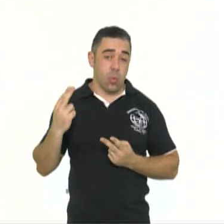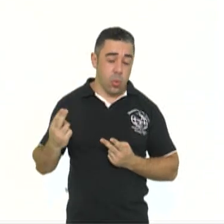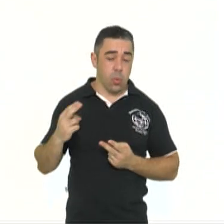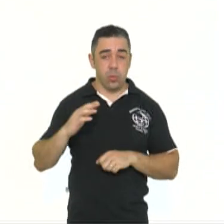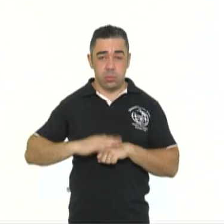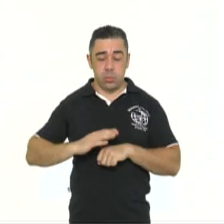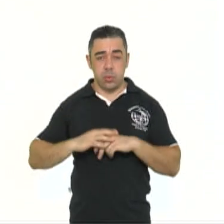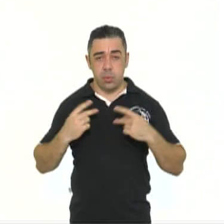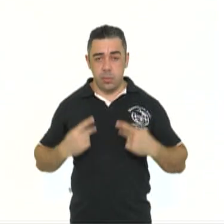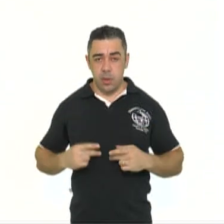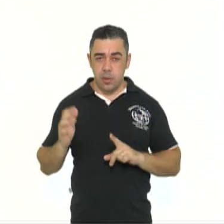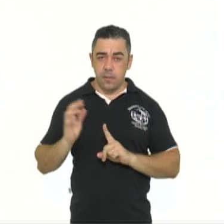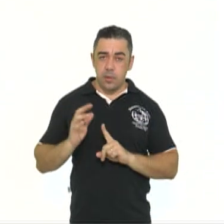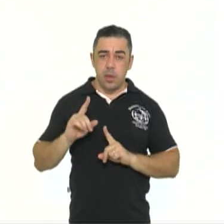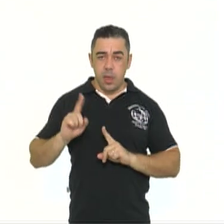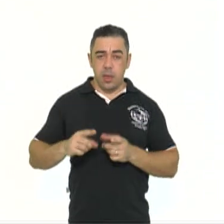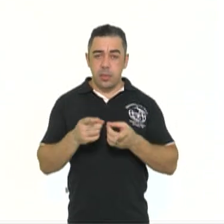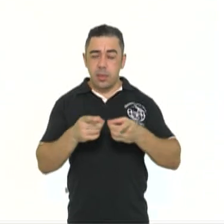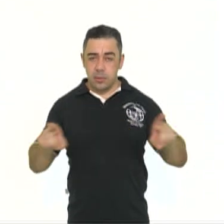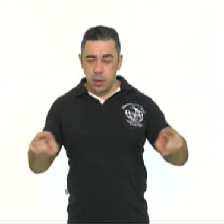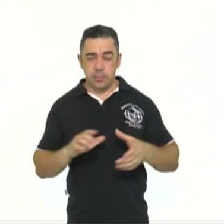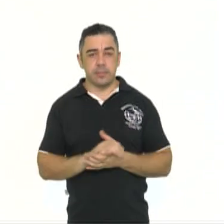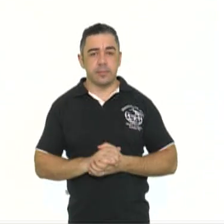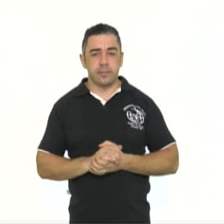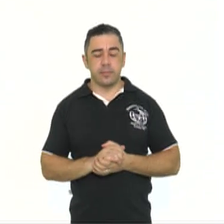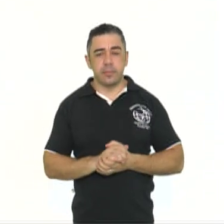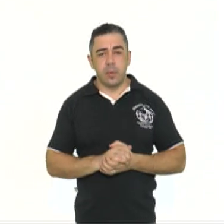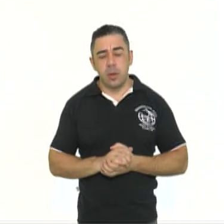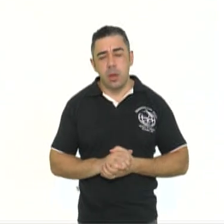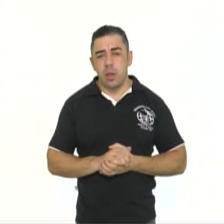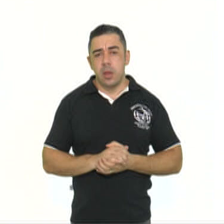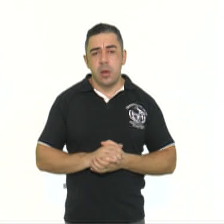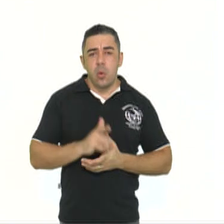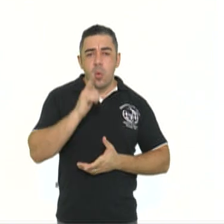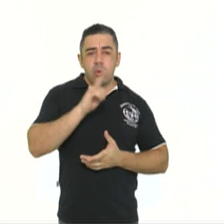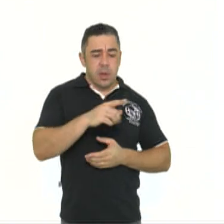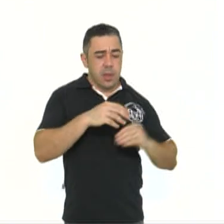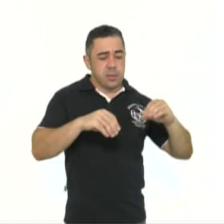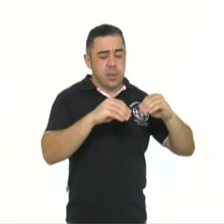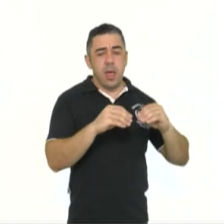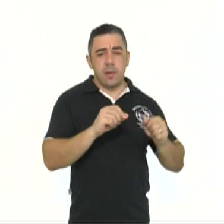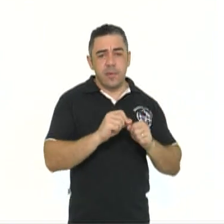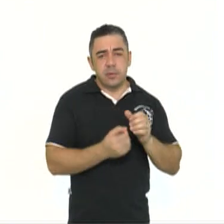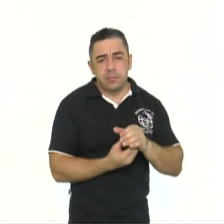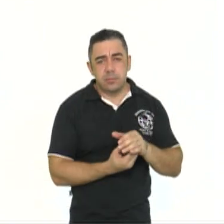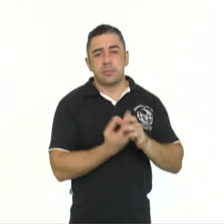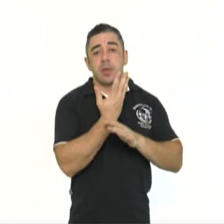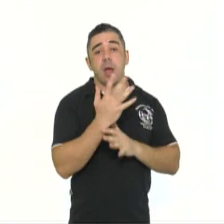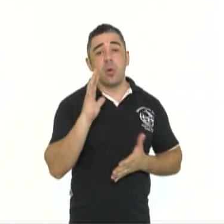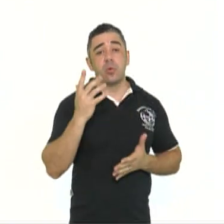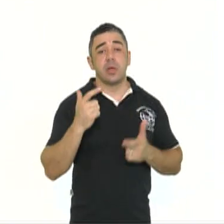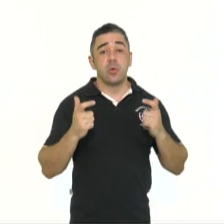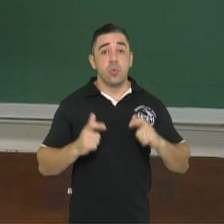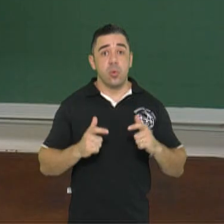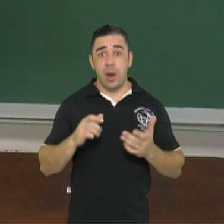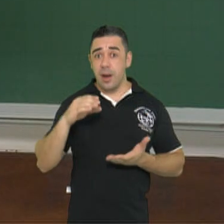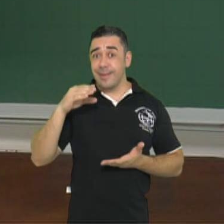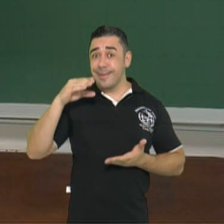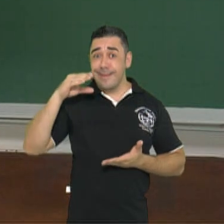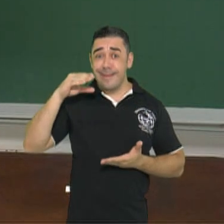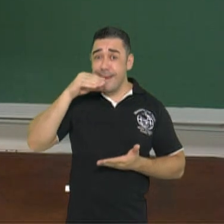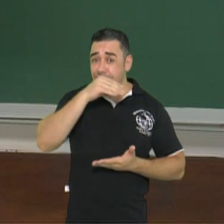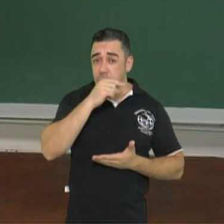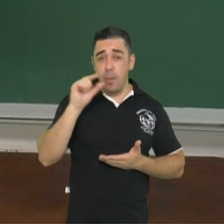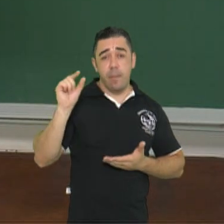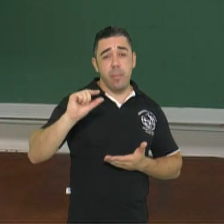área vegetativa em deserto. Perda de capacidade produtiva dos solos. Isso ocorre geralmente em locais muito quentes com